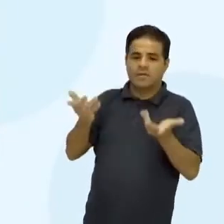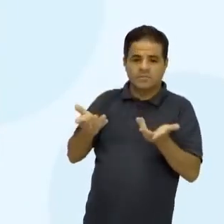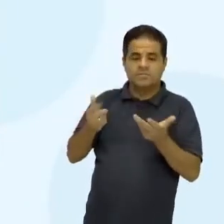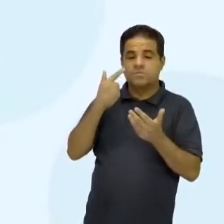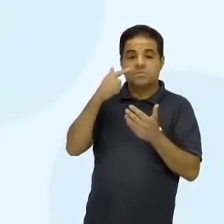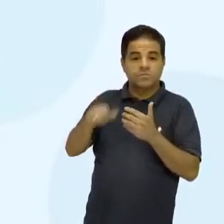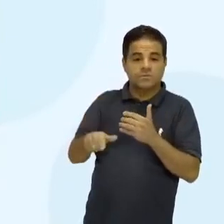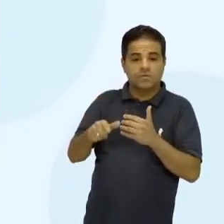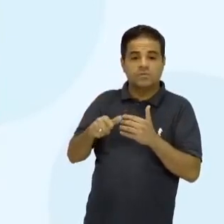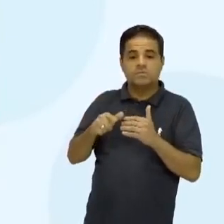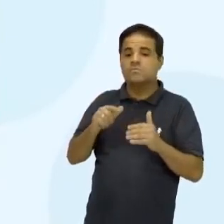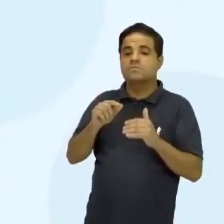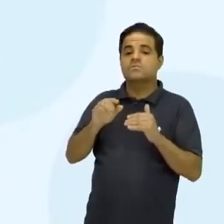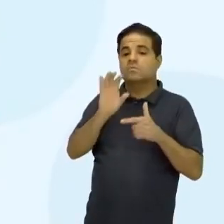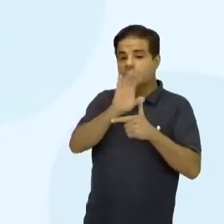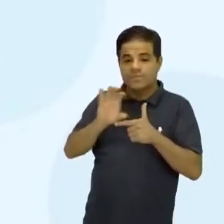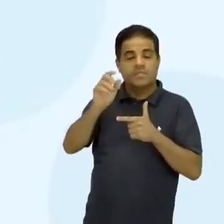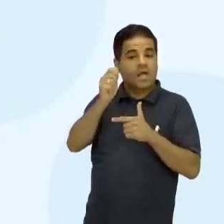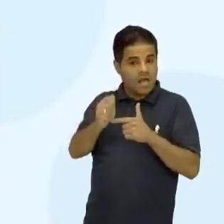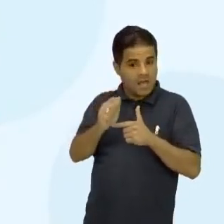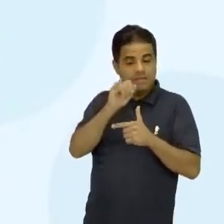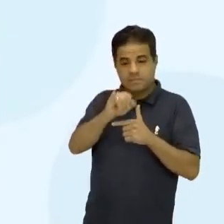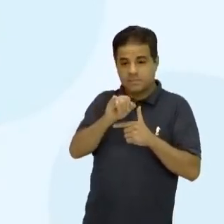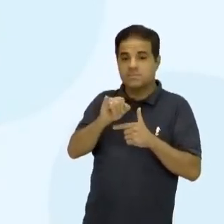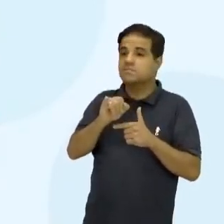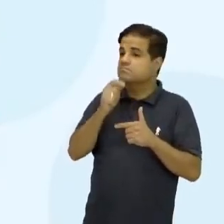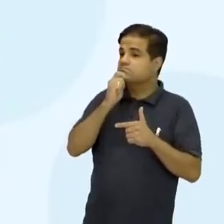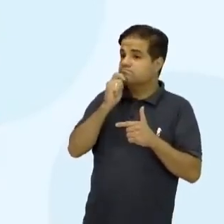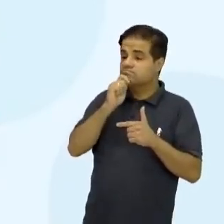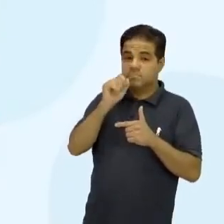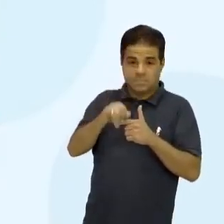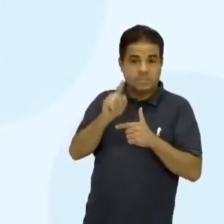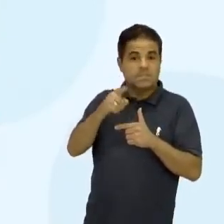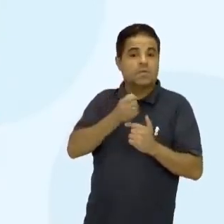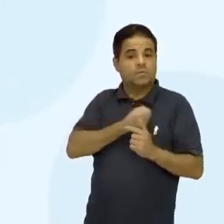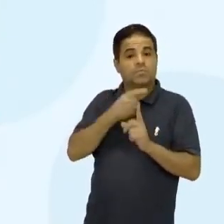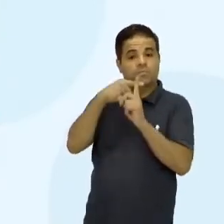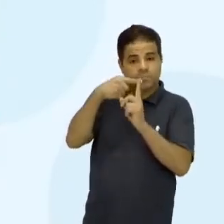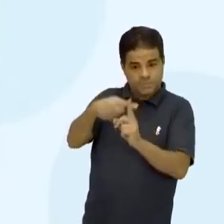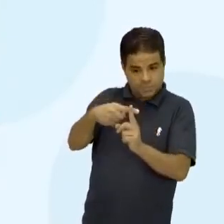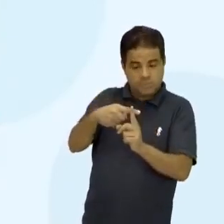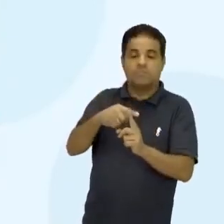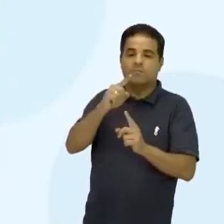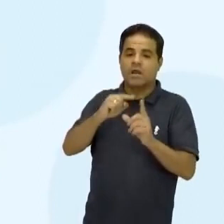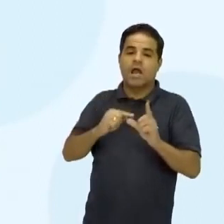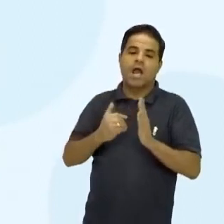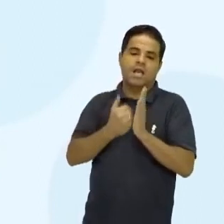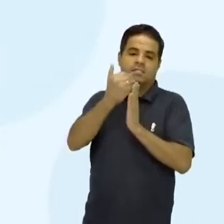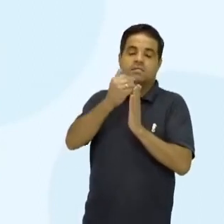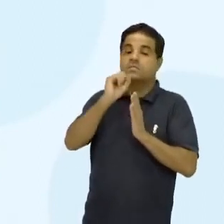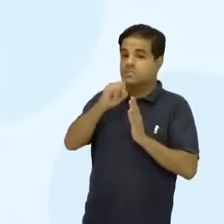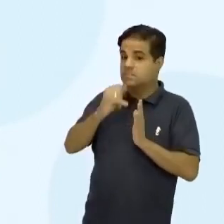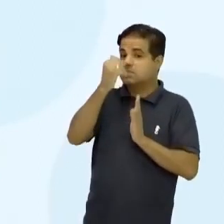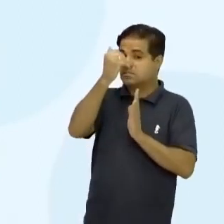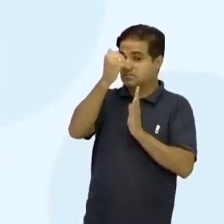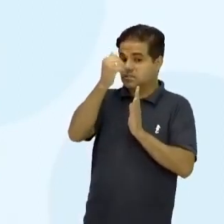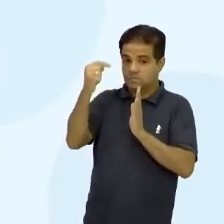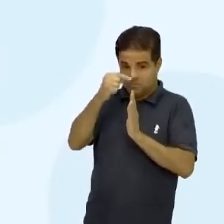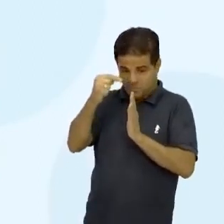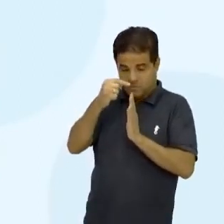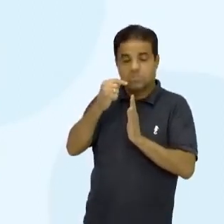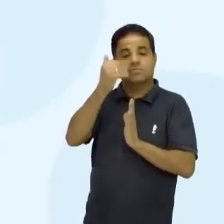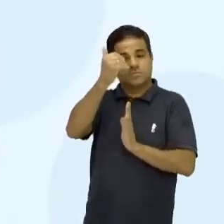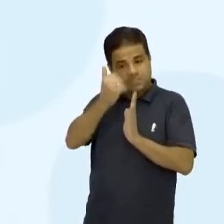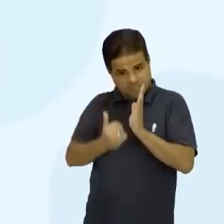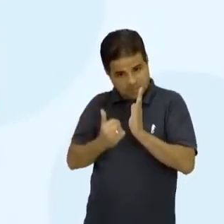vou olhar o sinal do coeficiente A, se olhar para o coeficiente. Se ele é um número positivo, ela é crescente. Se ele é um número negativo, ela